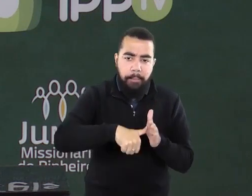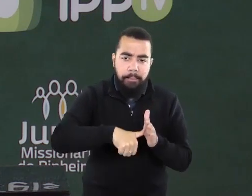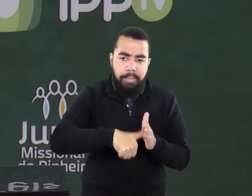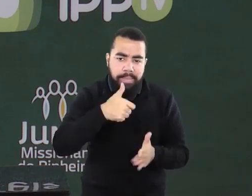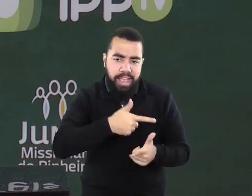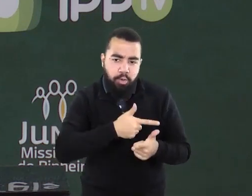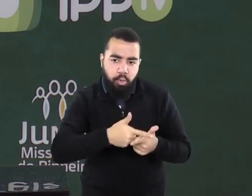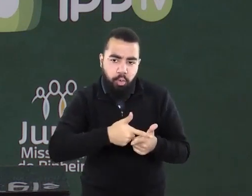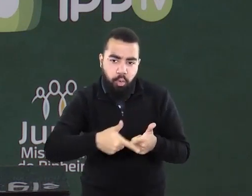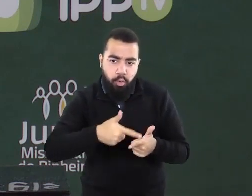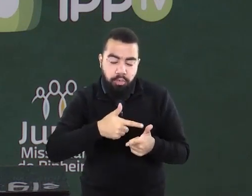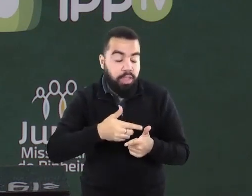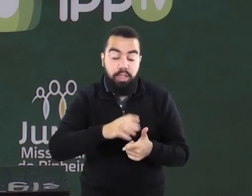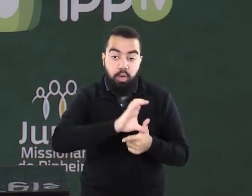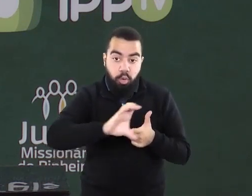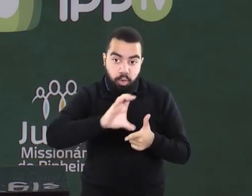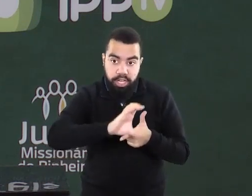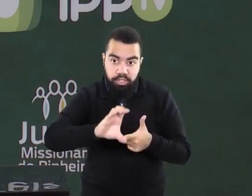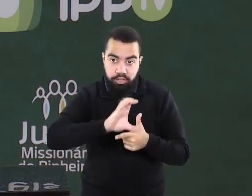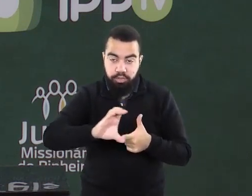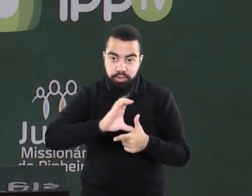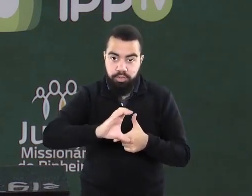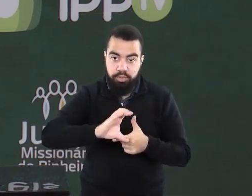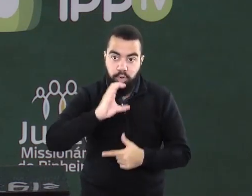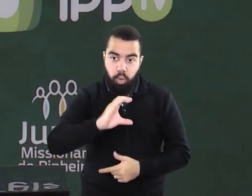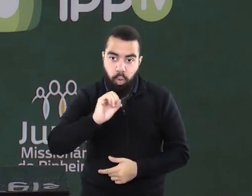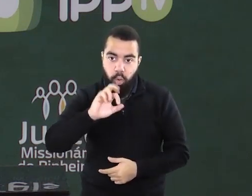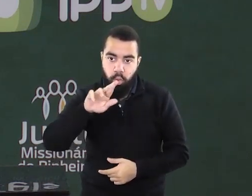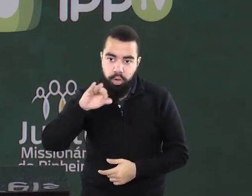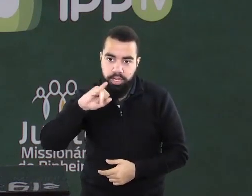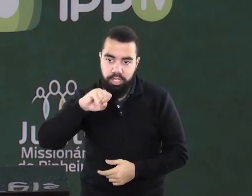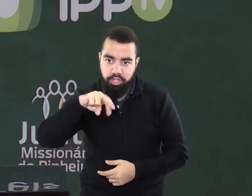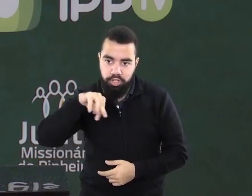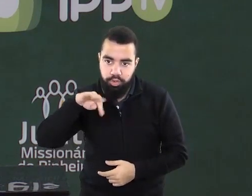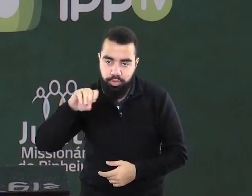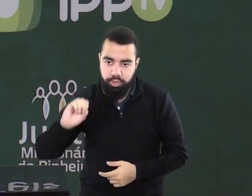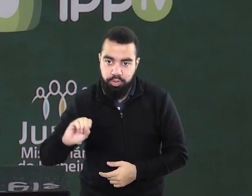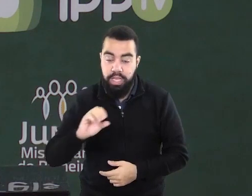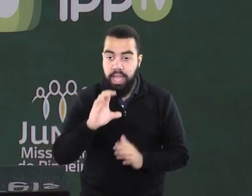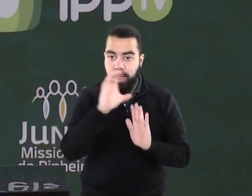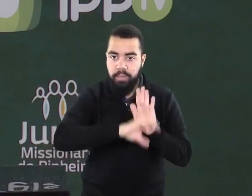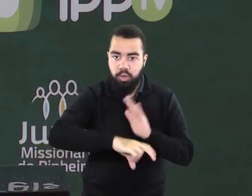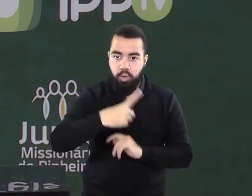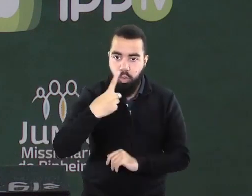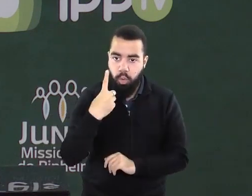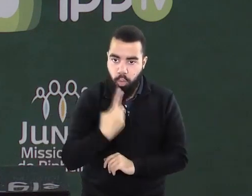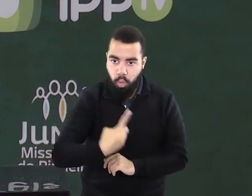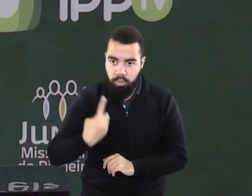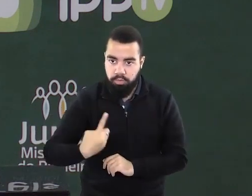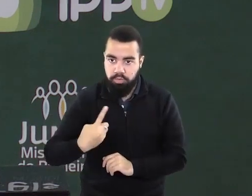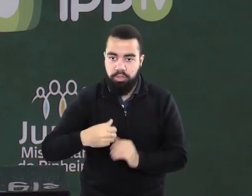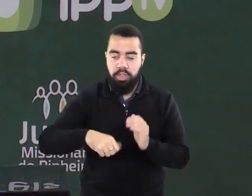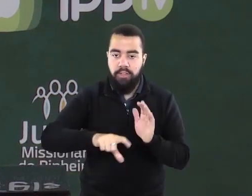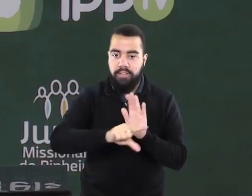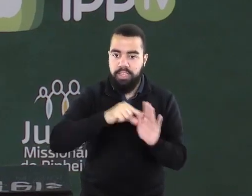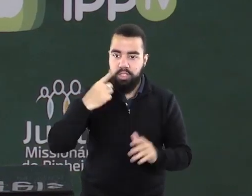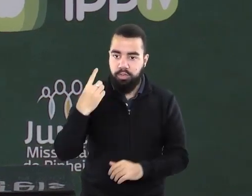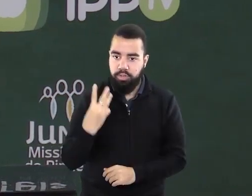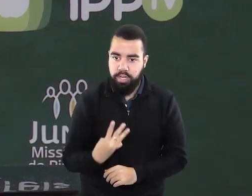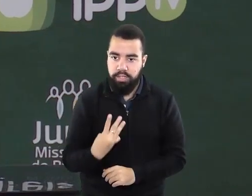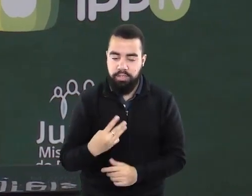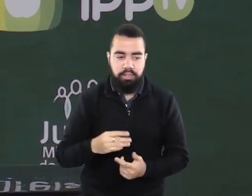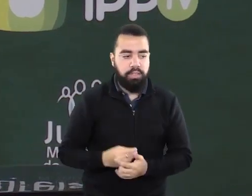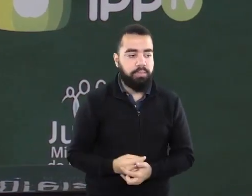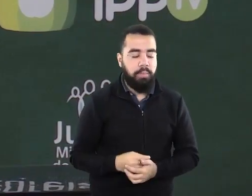capítulo 11, versículo 3. Porque o que está escrito lá é o seguinte: quero, entretanto, que saibais